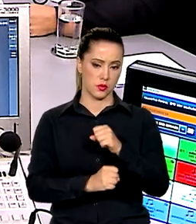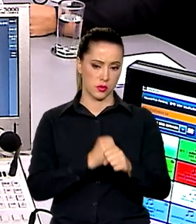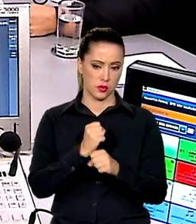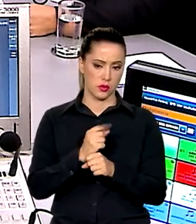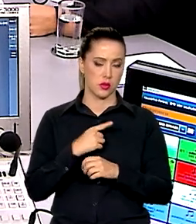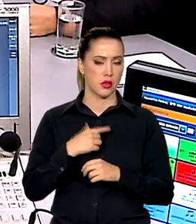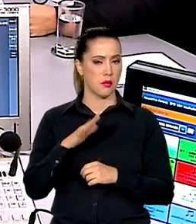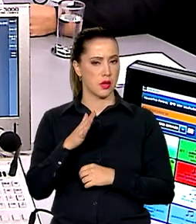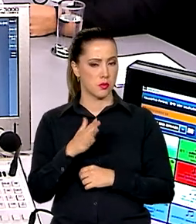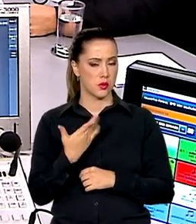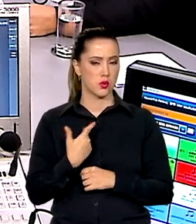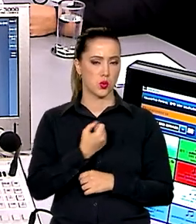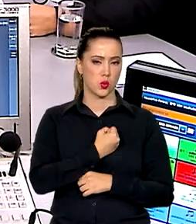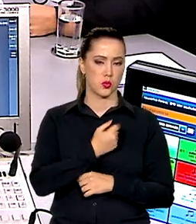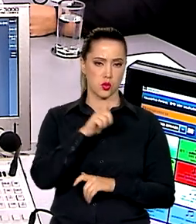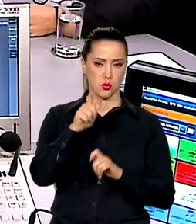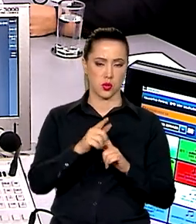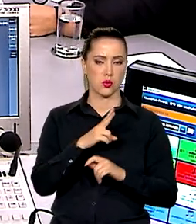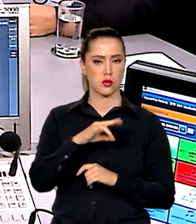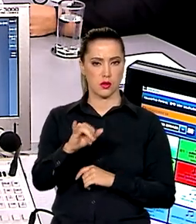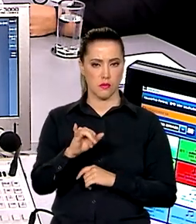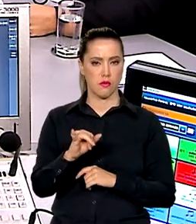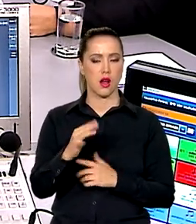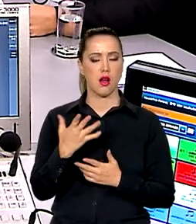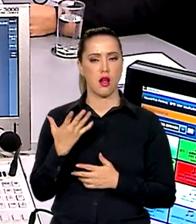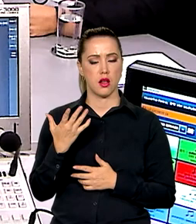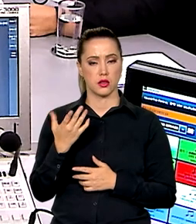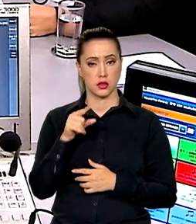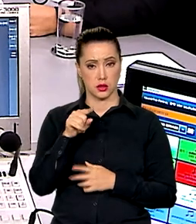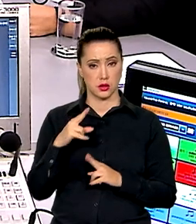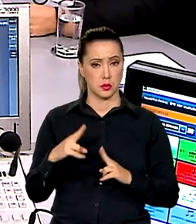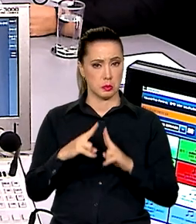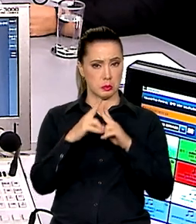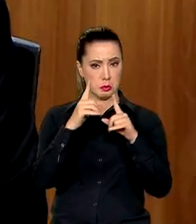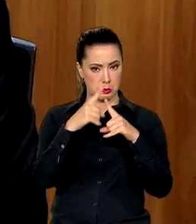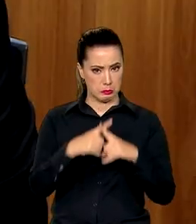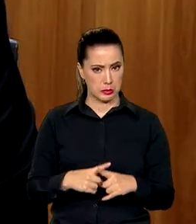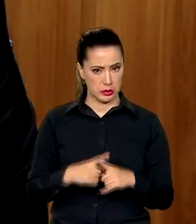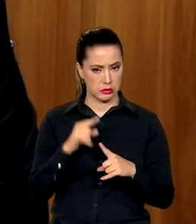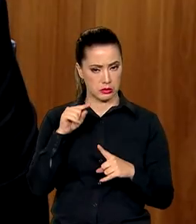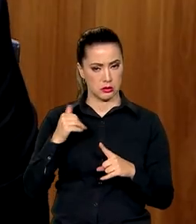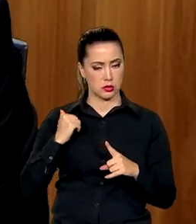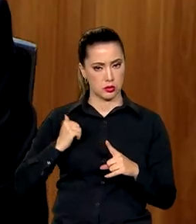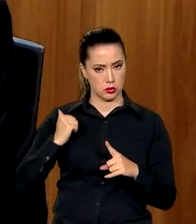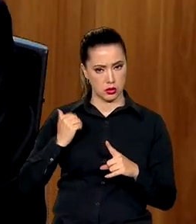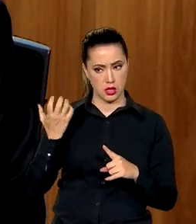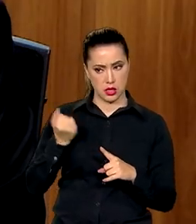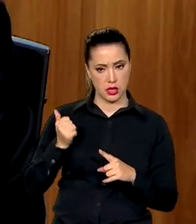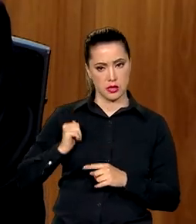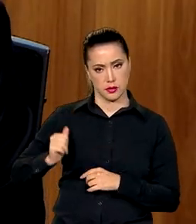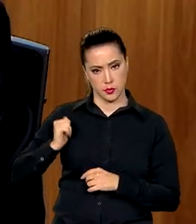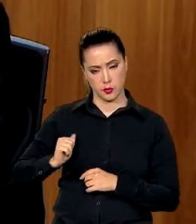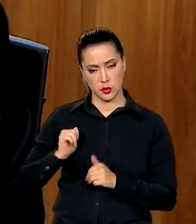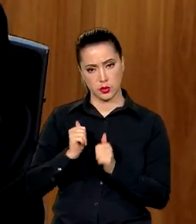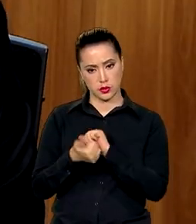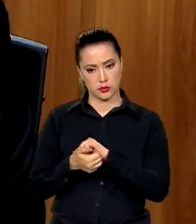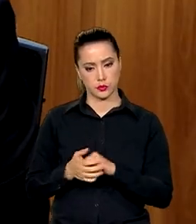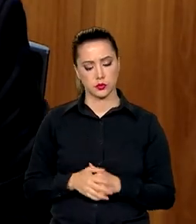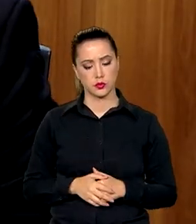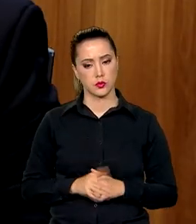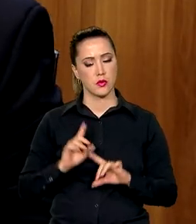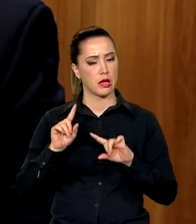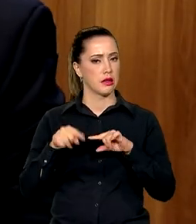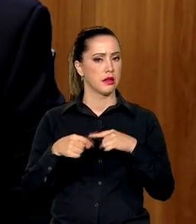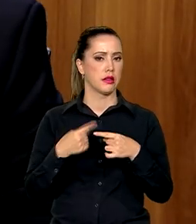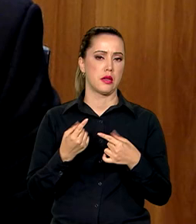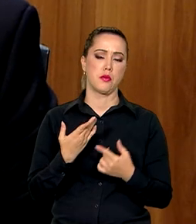uma previsão de quantos esportistas que recebem o os atletas possam participar não a previsão ela só será construída a partir do momento que